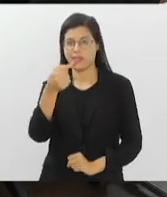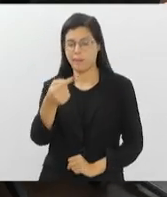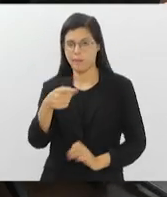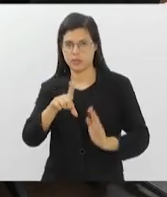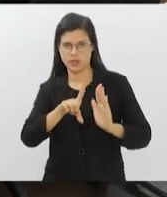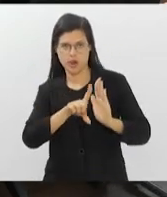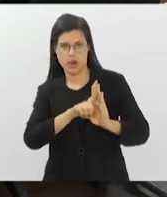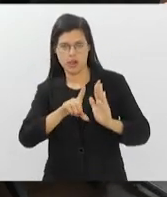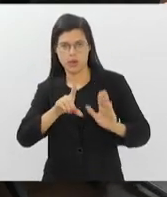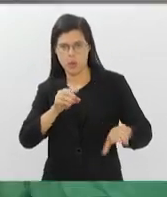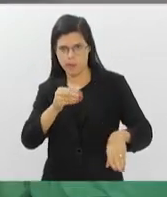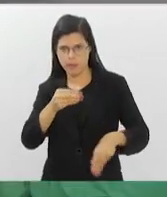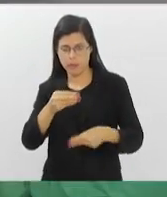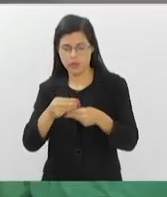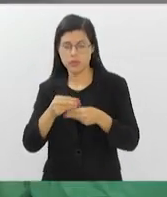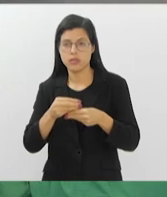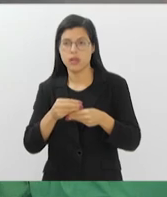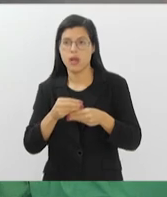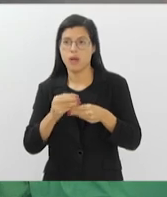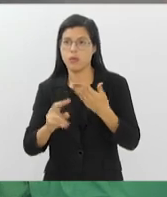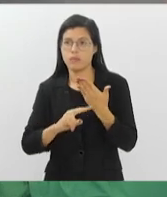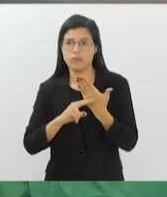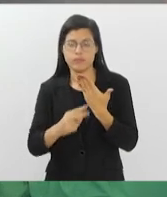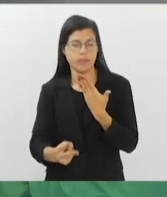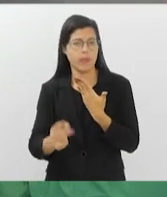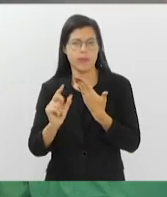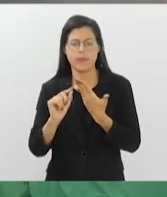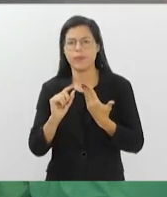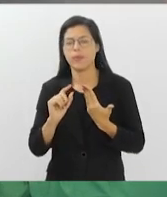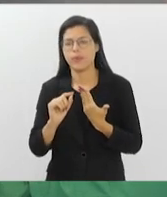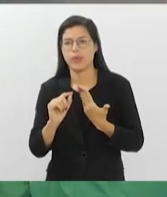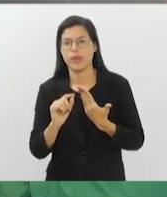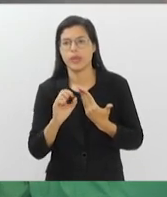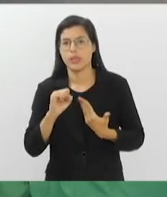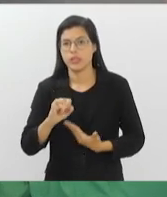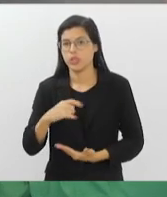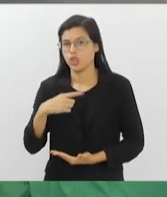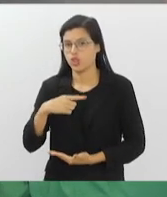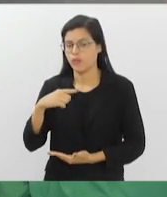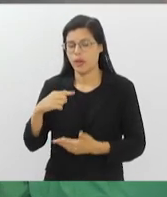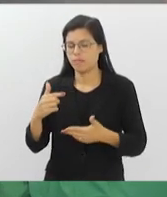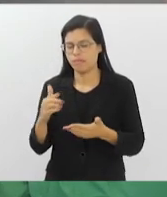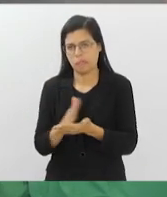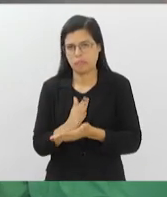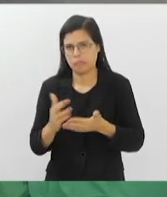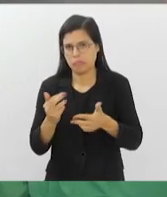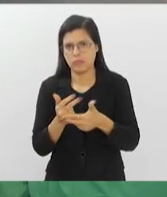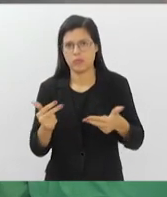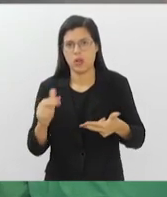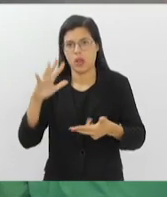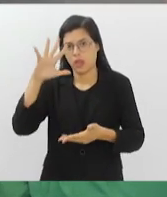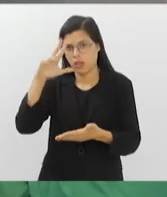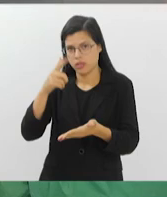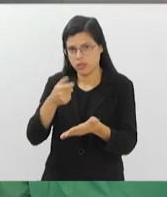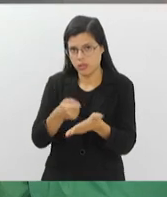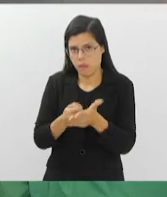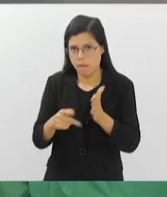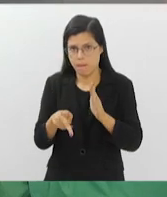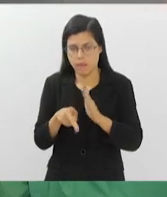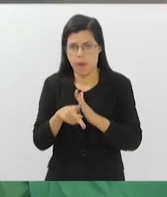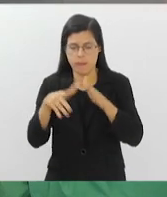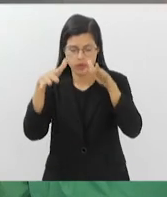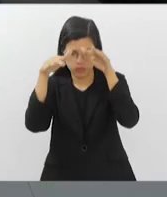via de consequência, se tiver alguma coisa na decisão do Supremo que esteja confrontando